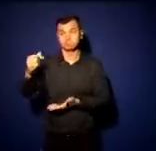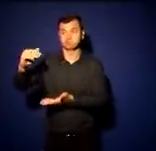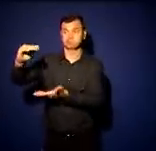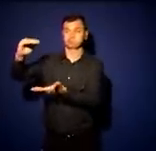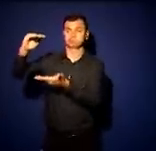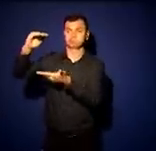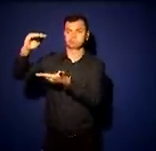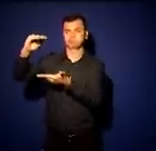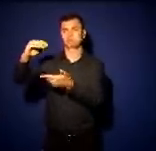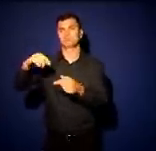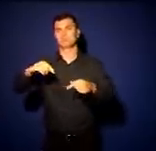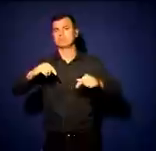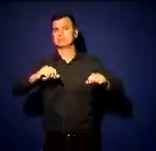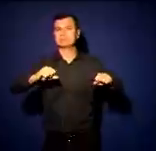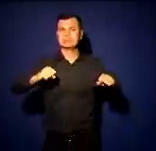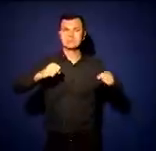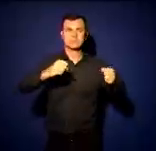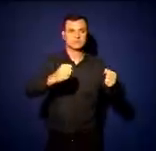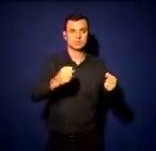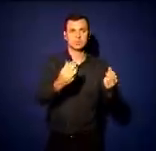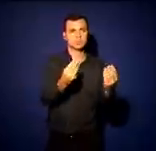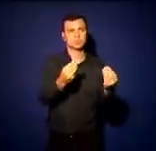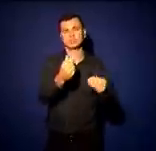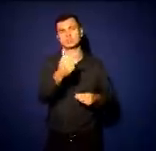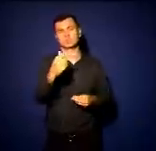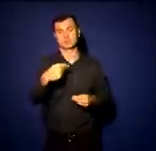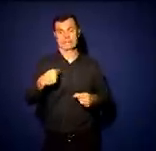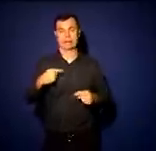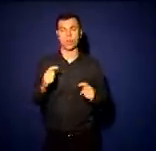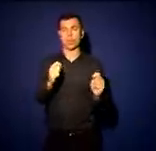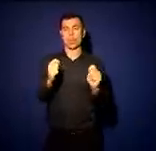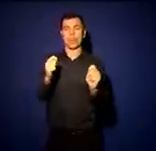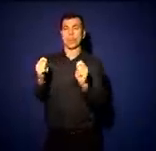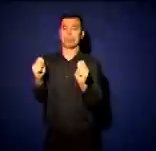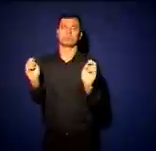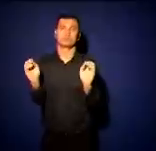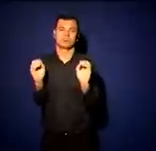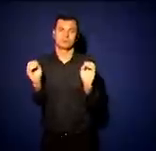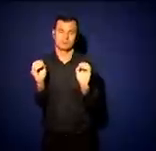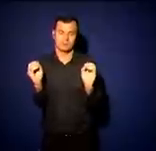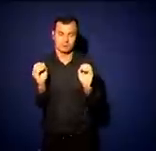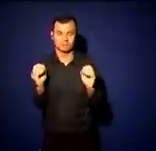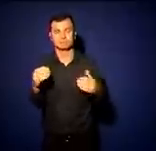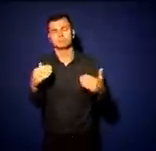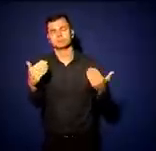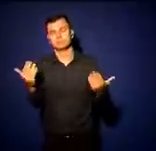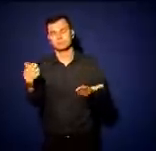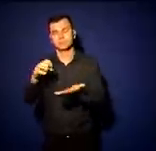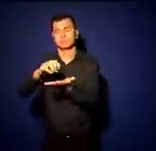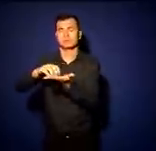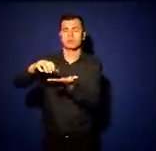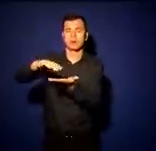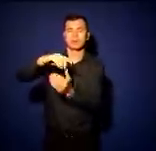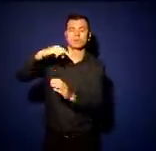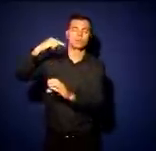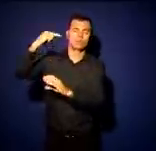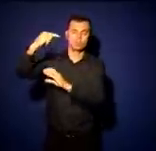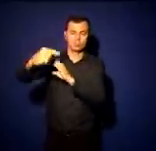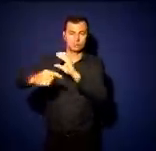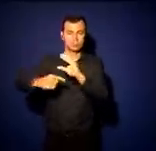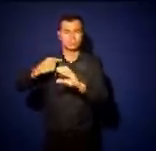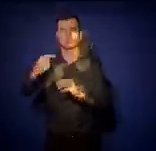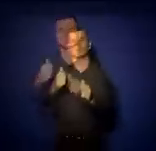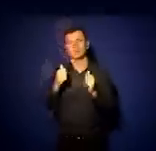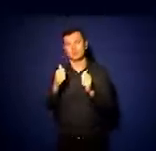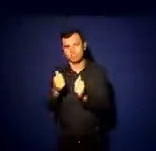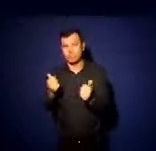muito esforço aqui né uma coisa que a gente não controla então assim de fato o ambiente internacional é favorável tem um grande tema